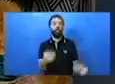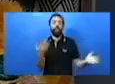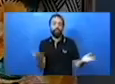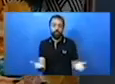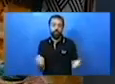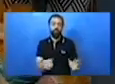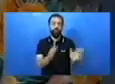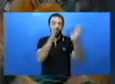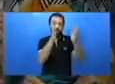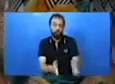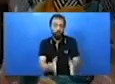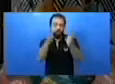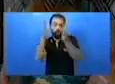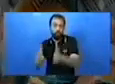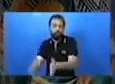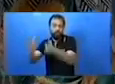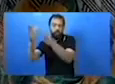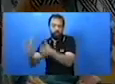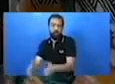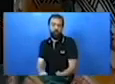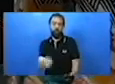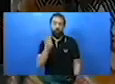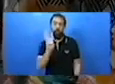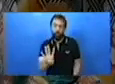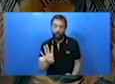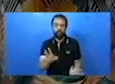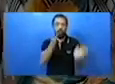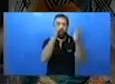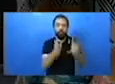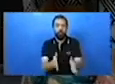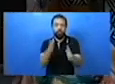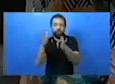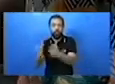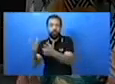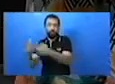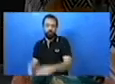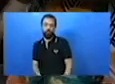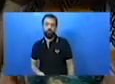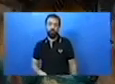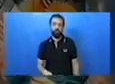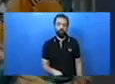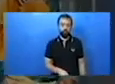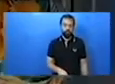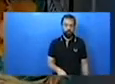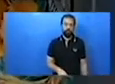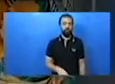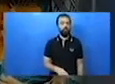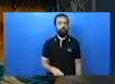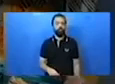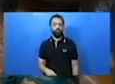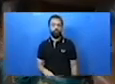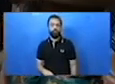Por 4. Primeira coisa. Eu vou pegar tudo meu todo referência, pegar ele do jeito que ele está e vou dividir em